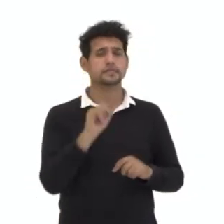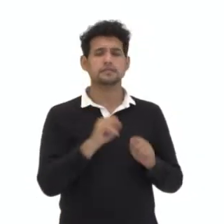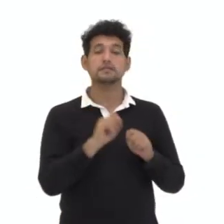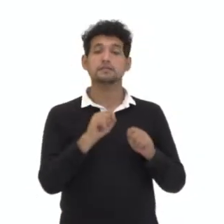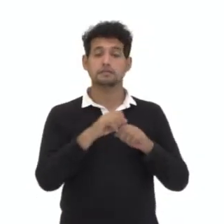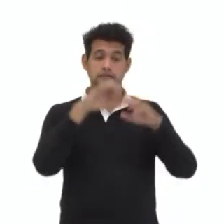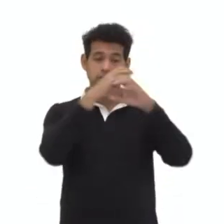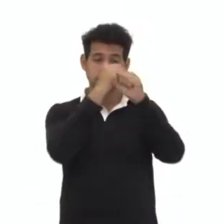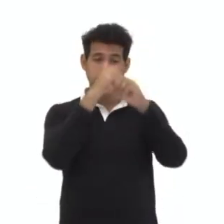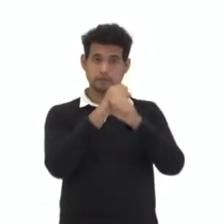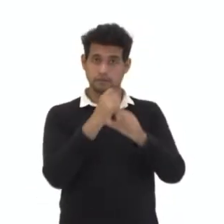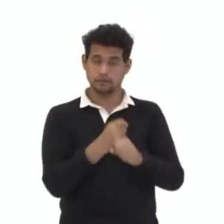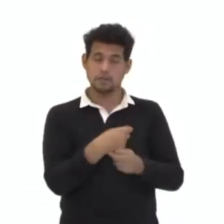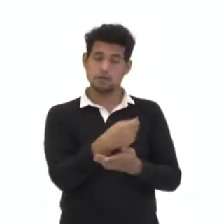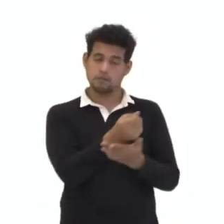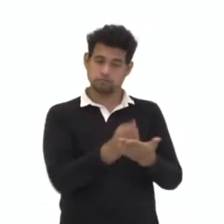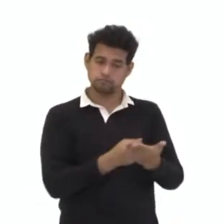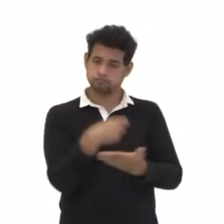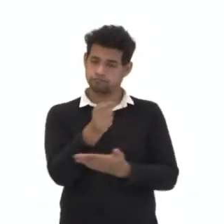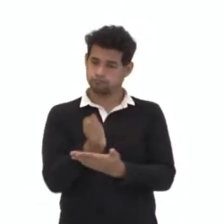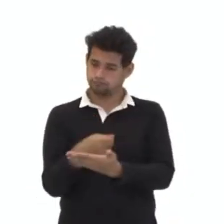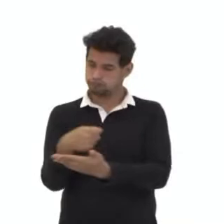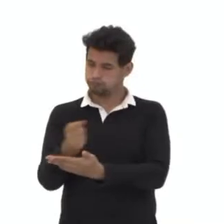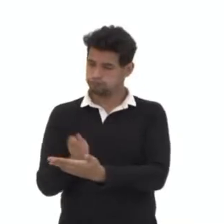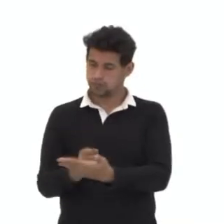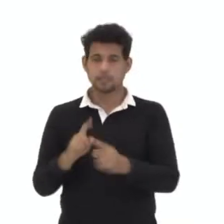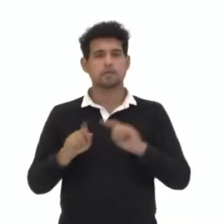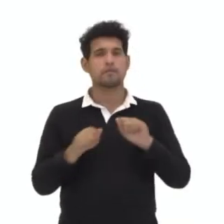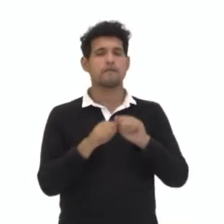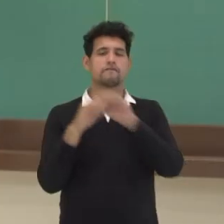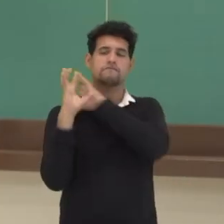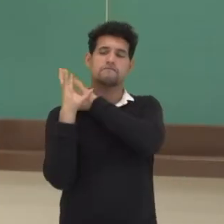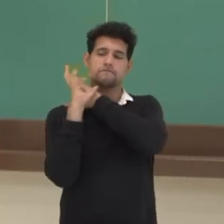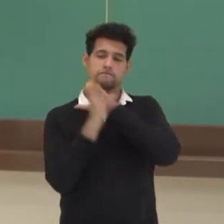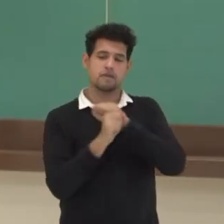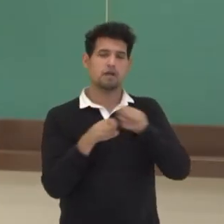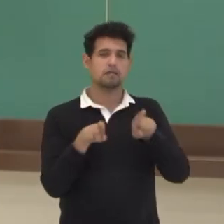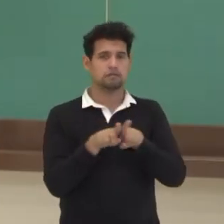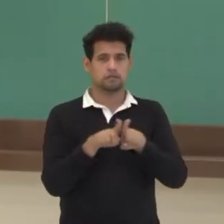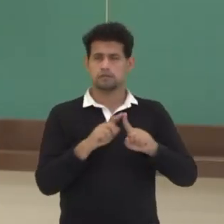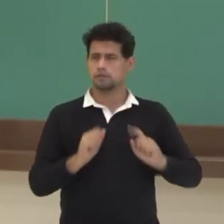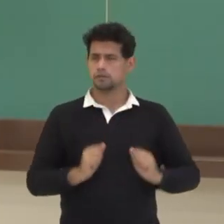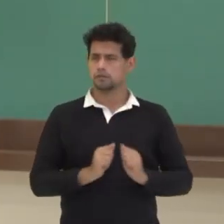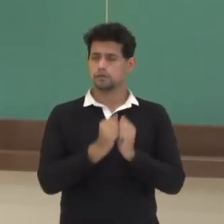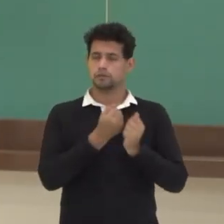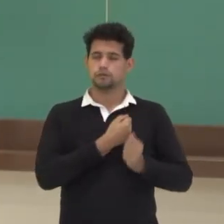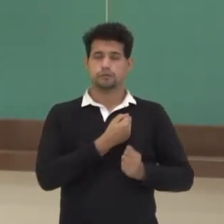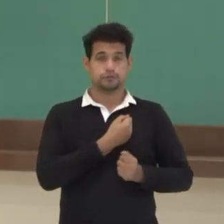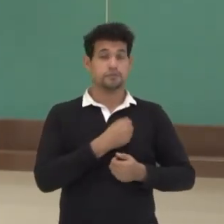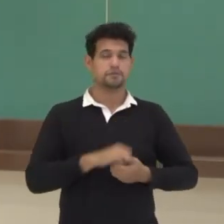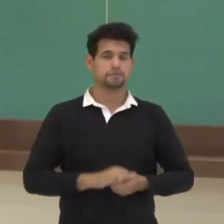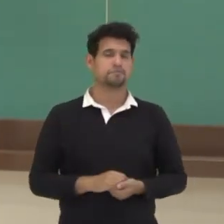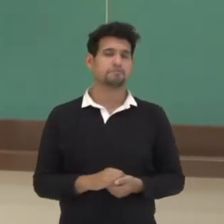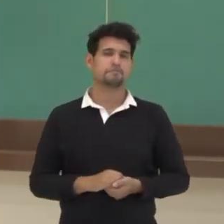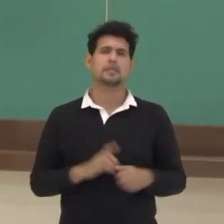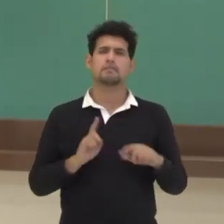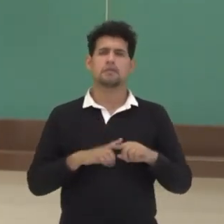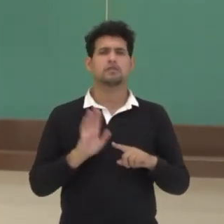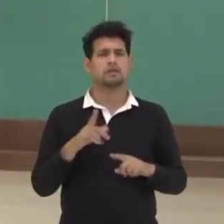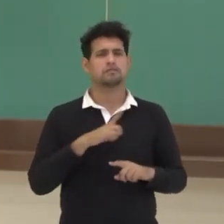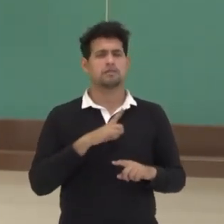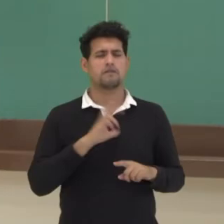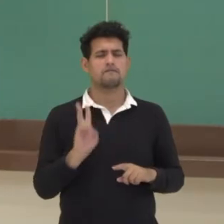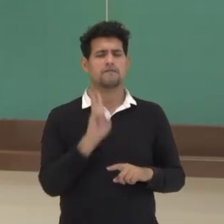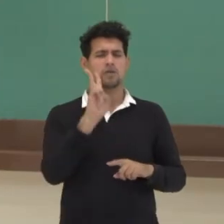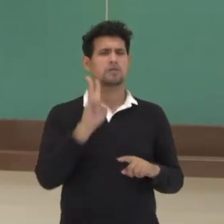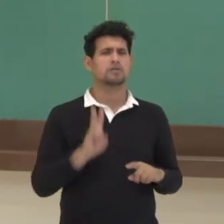esses cálculos manualmente, assim você faz a revisão aí de multiplicação com números decimais. Então já temos o valor